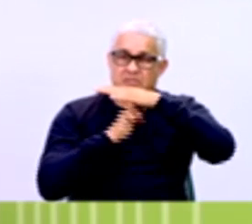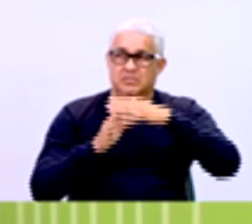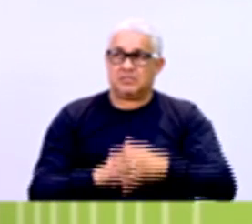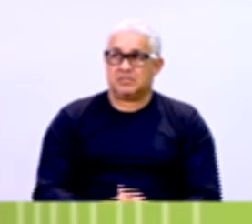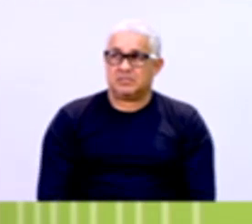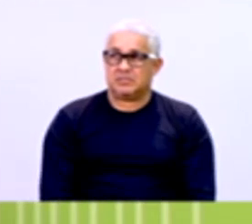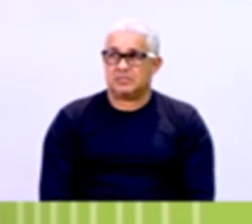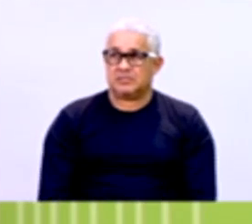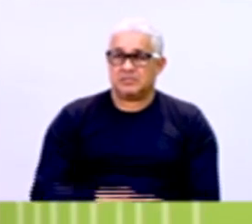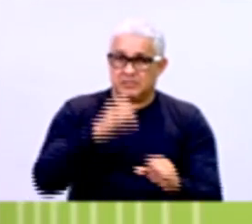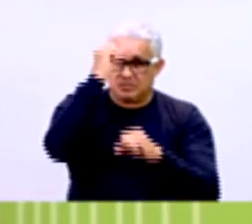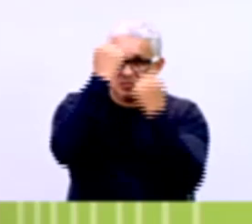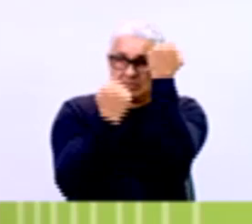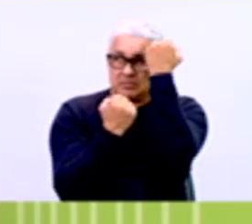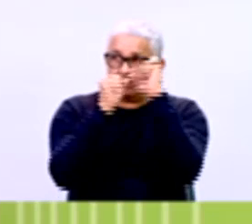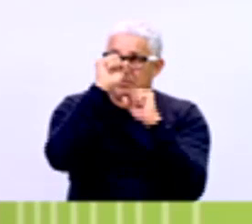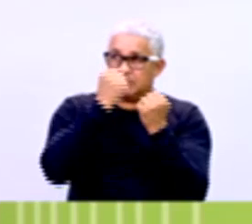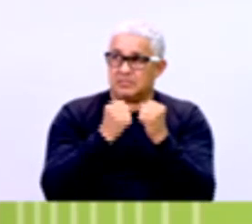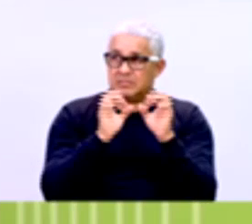respectivas indústrias, certo?